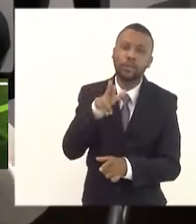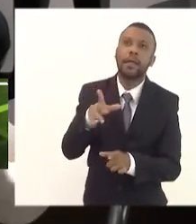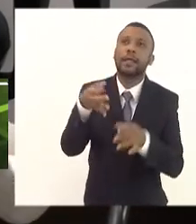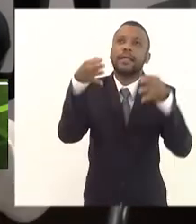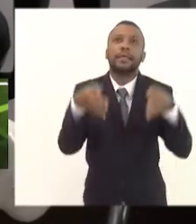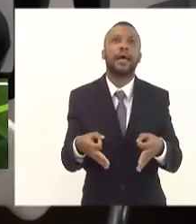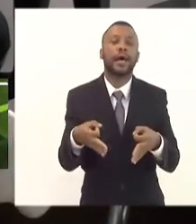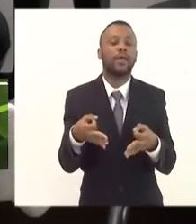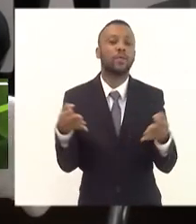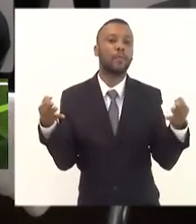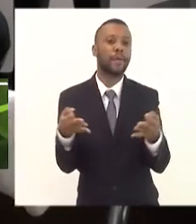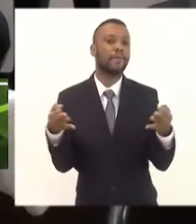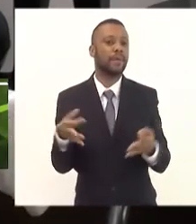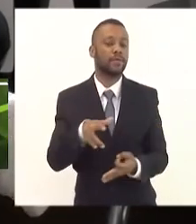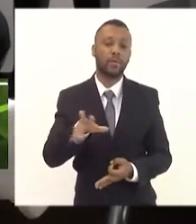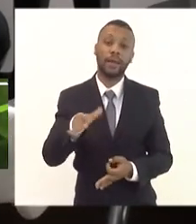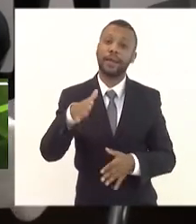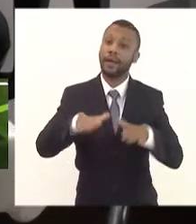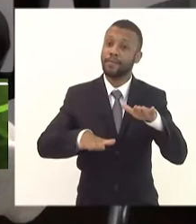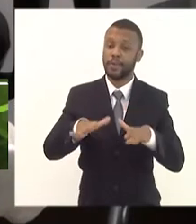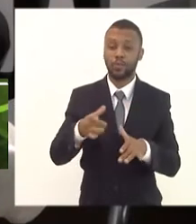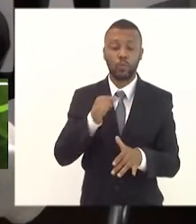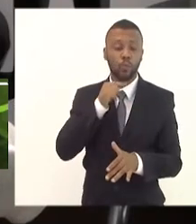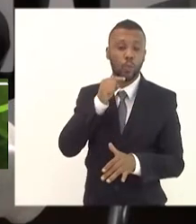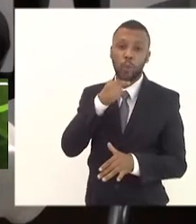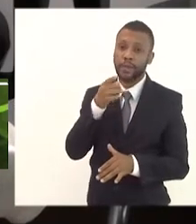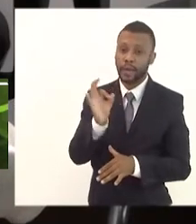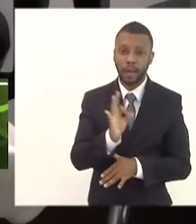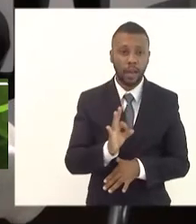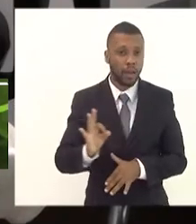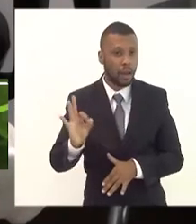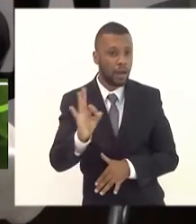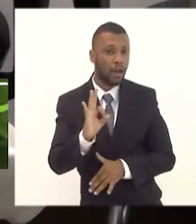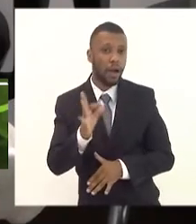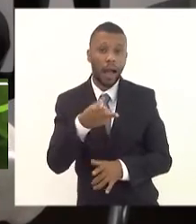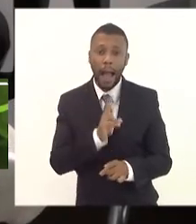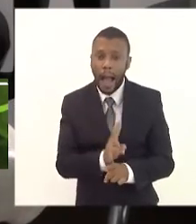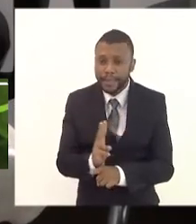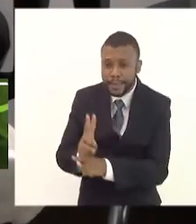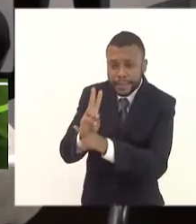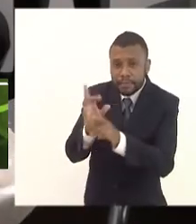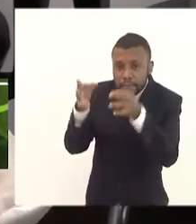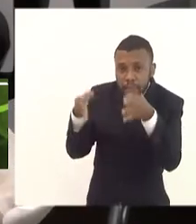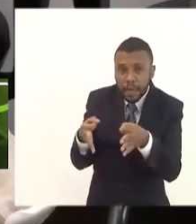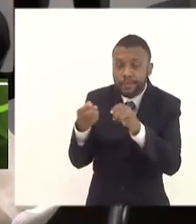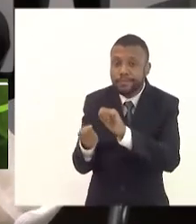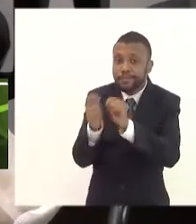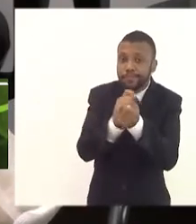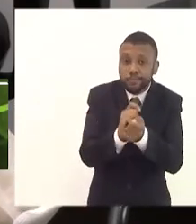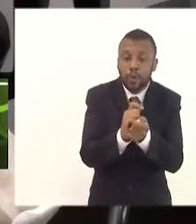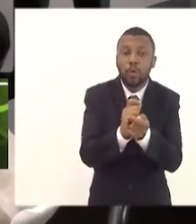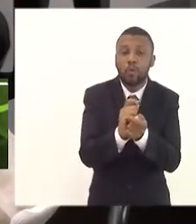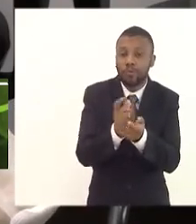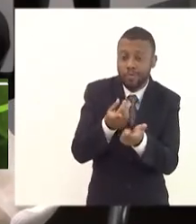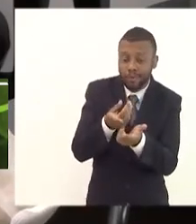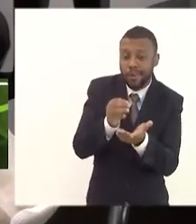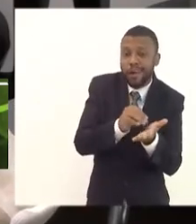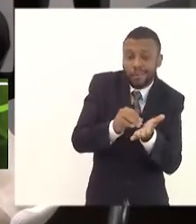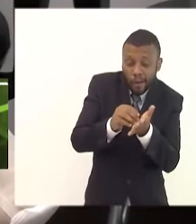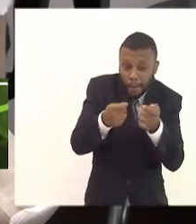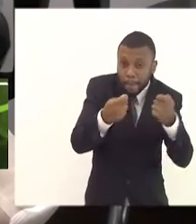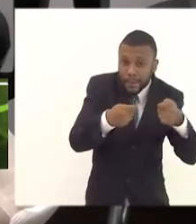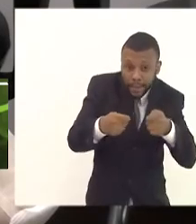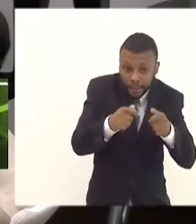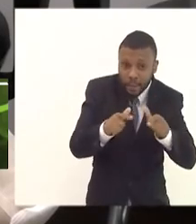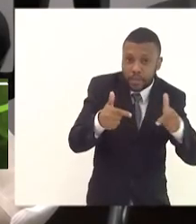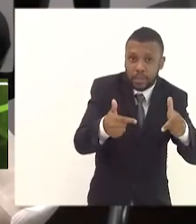talvez não vai conseguir atender o que a gente com a necessidade, o que precisava, por conta disso, porque vai ficar muito mais caro a